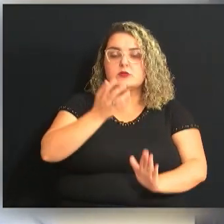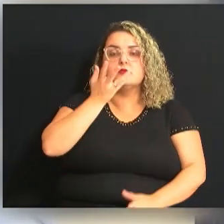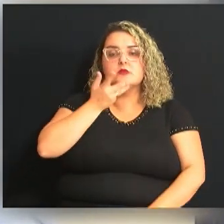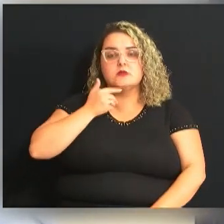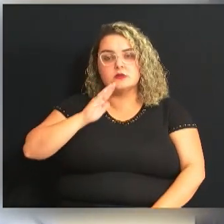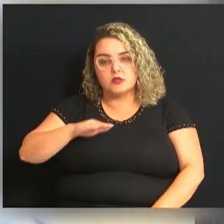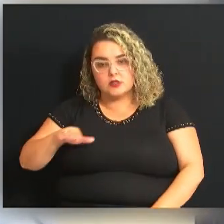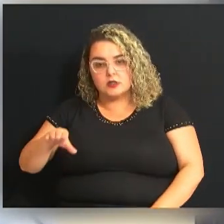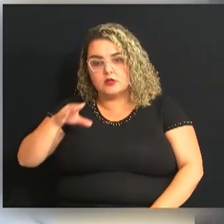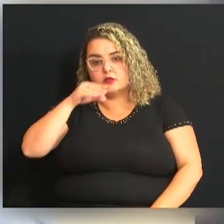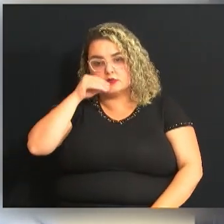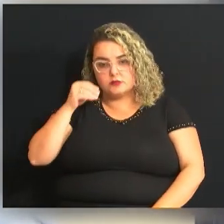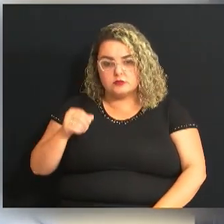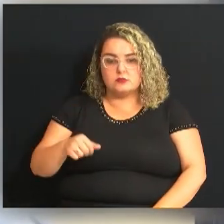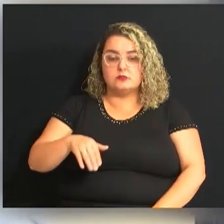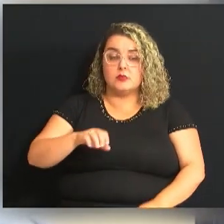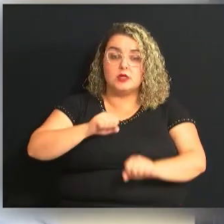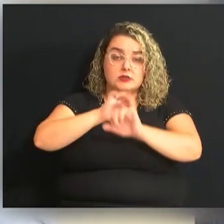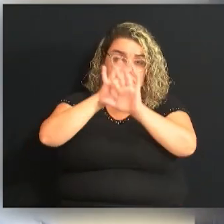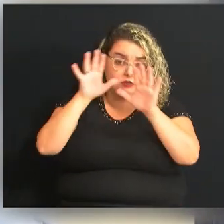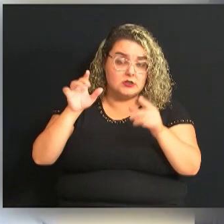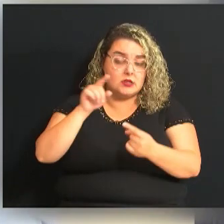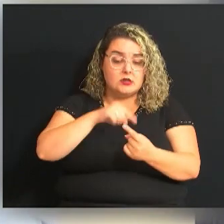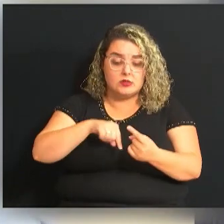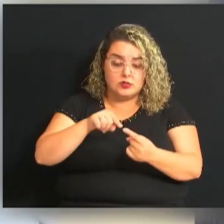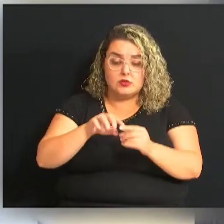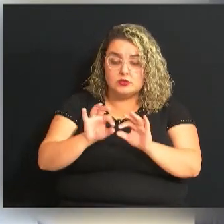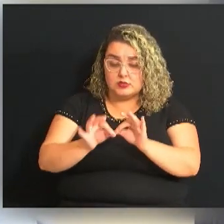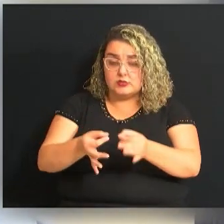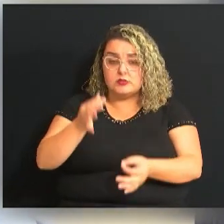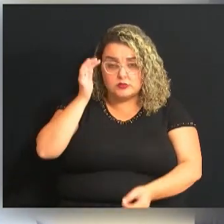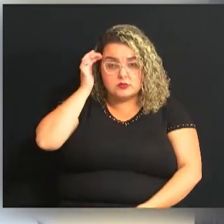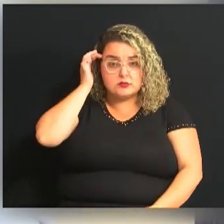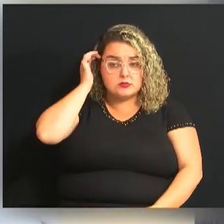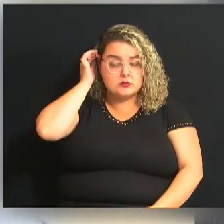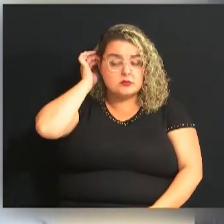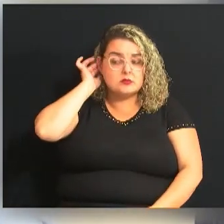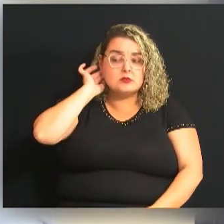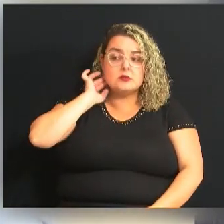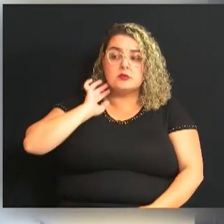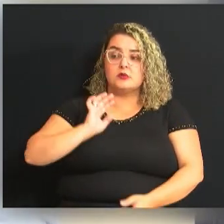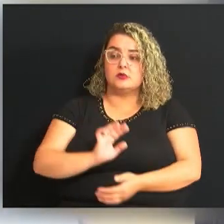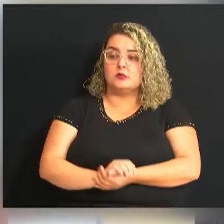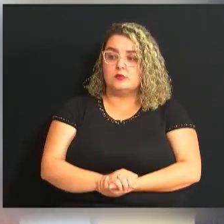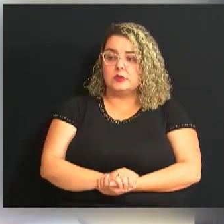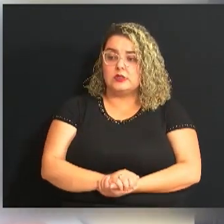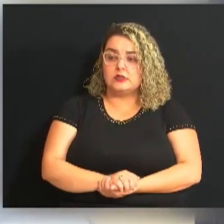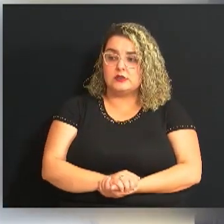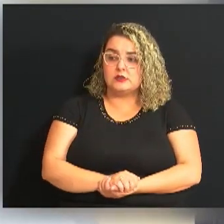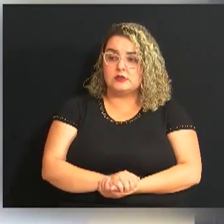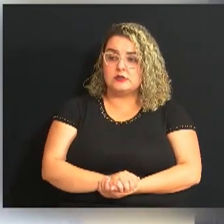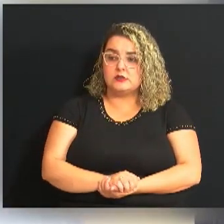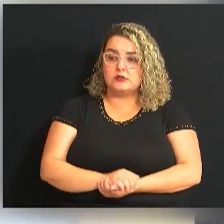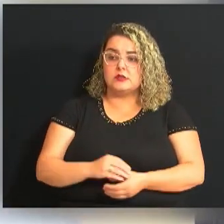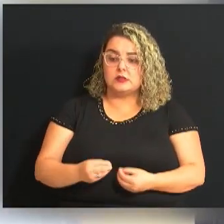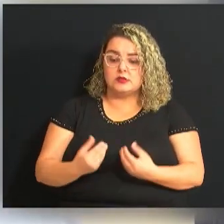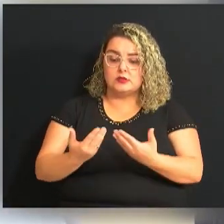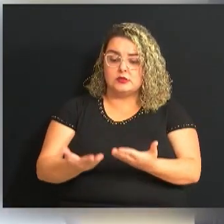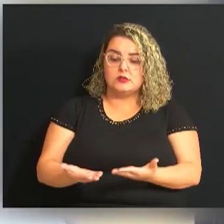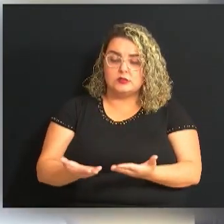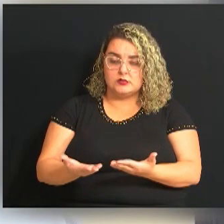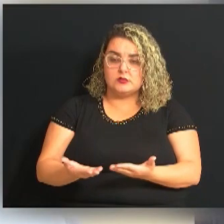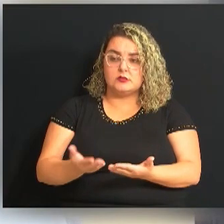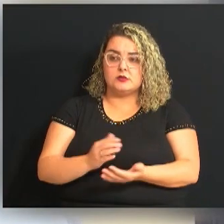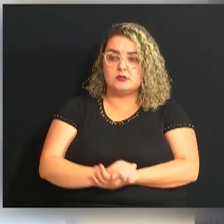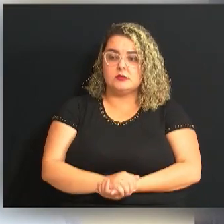tornando mais claro, mais simples e, objetivamente, dando ali luz a